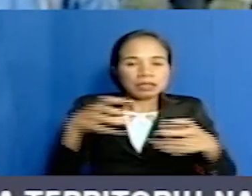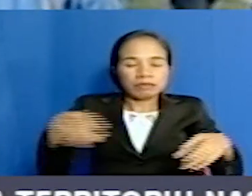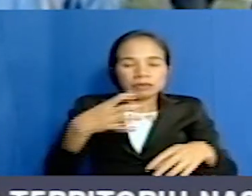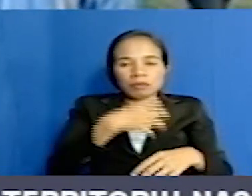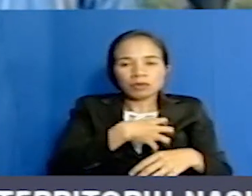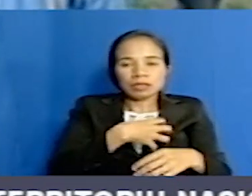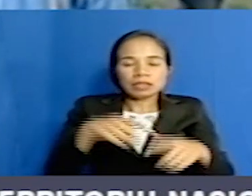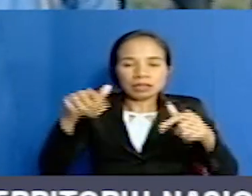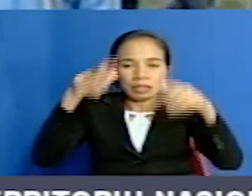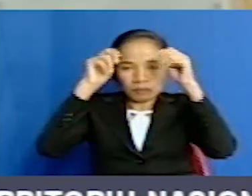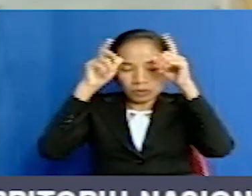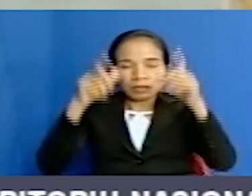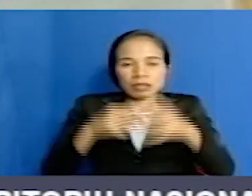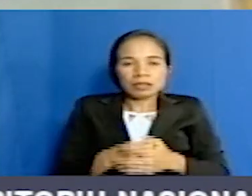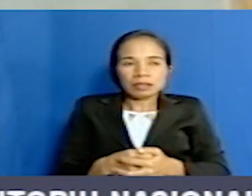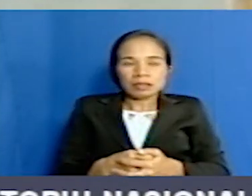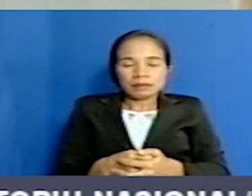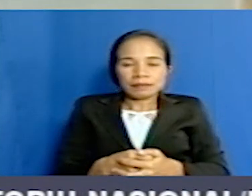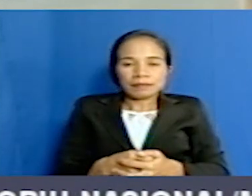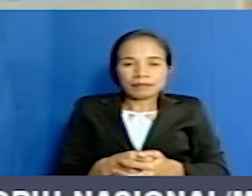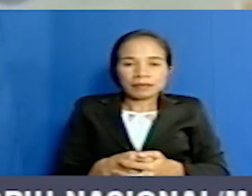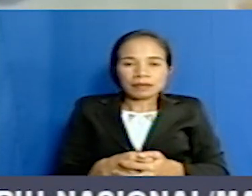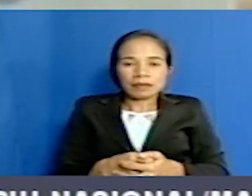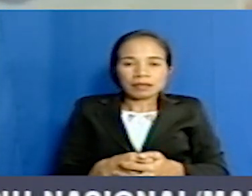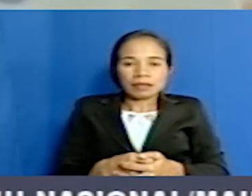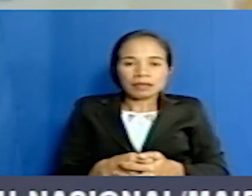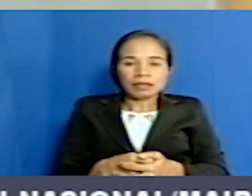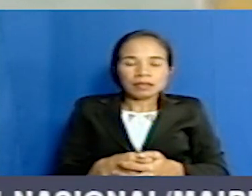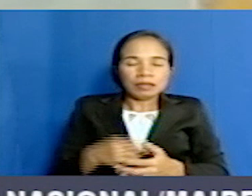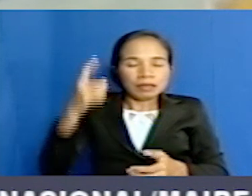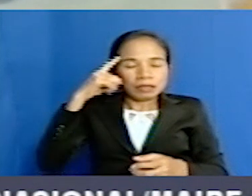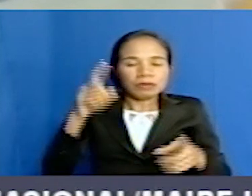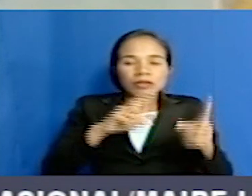polícia nian e a Timor Leste. Ano in crítica hiraki da ne